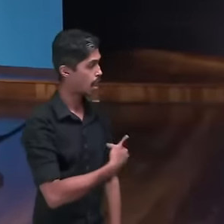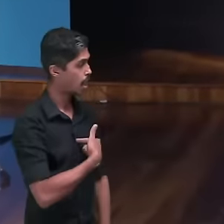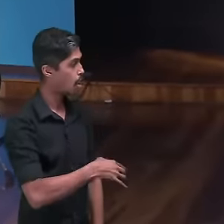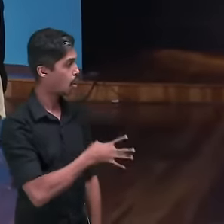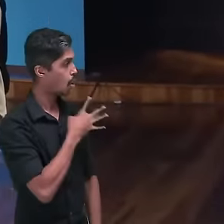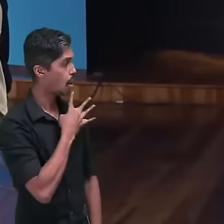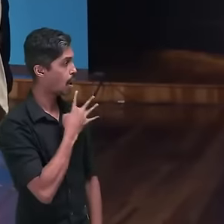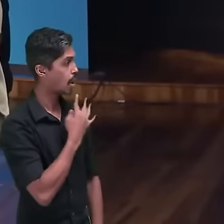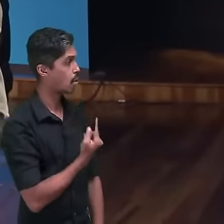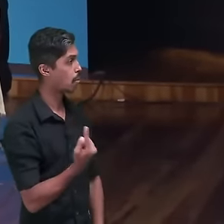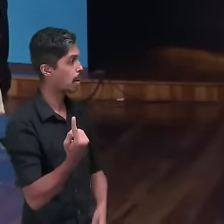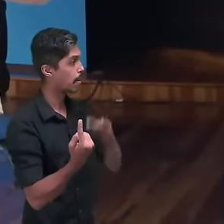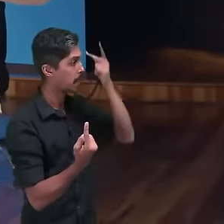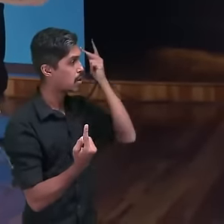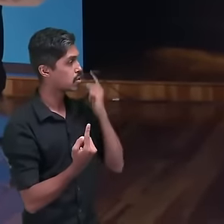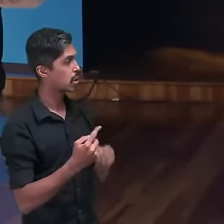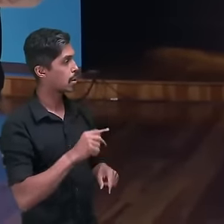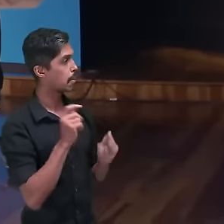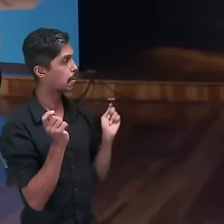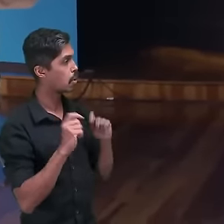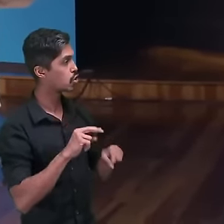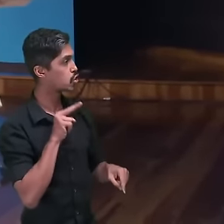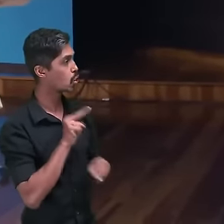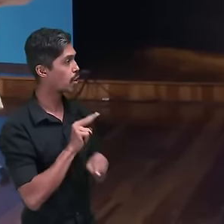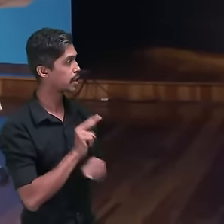quem pode cuidar do projeto de Deus.